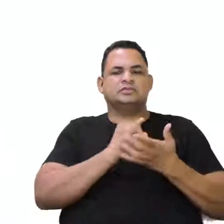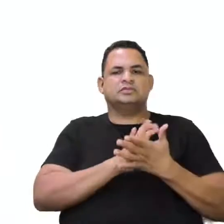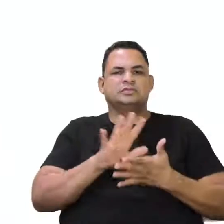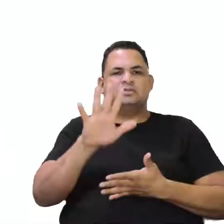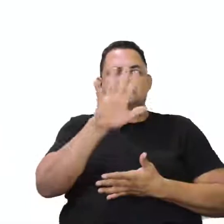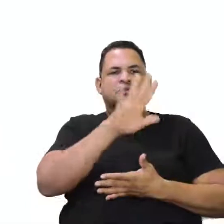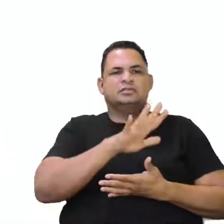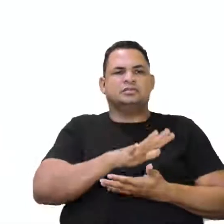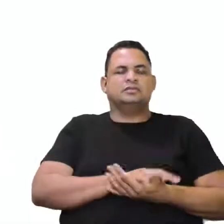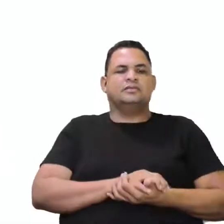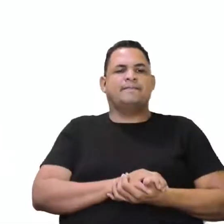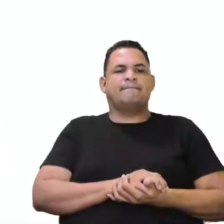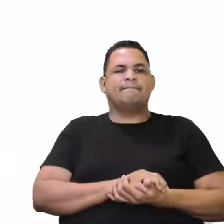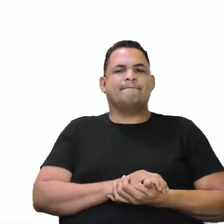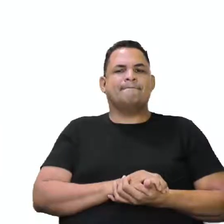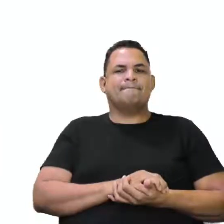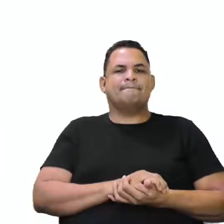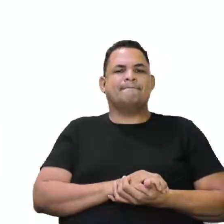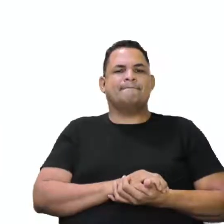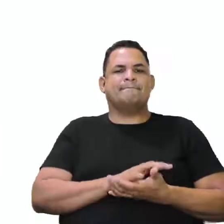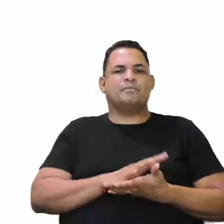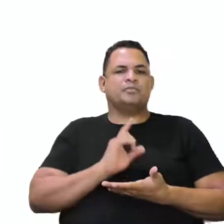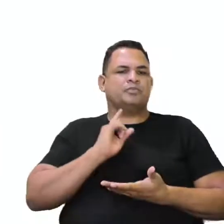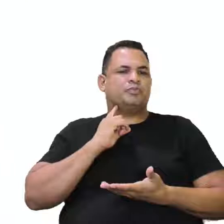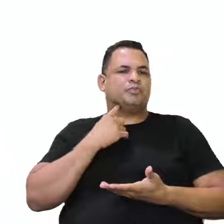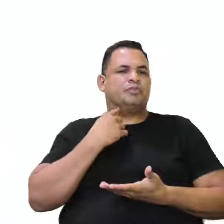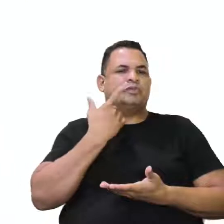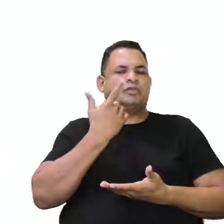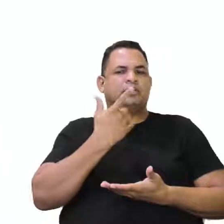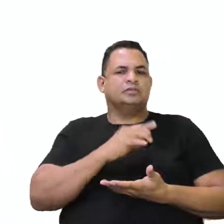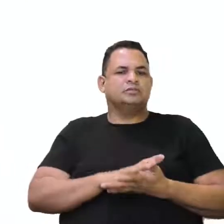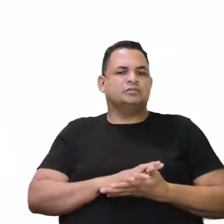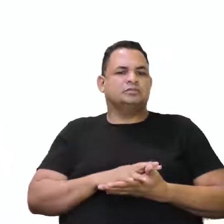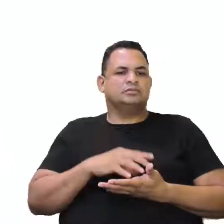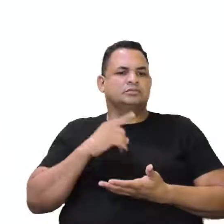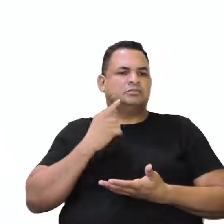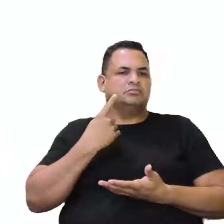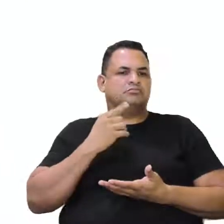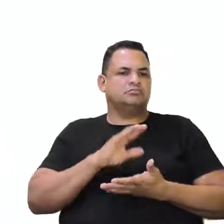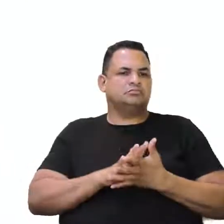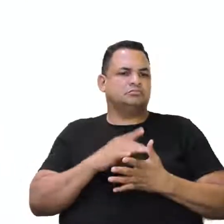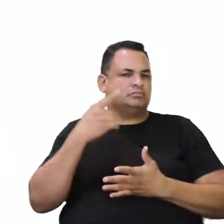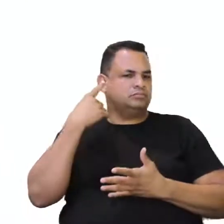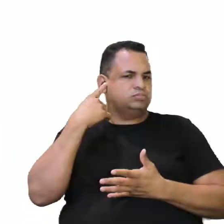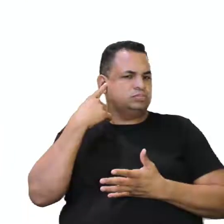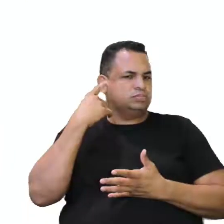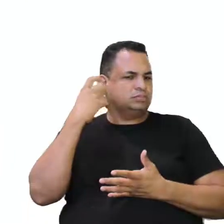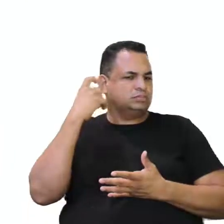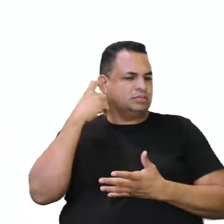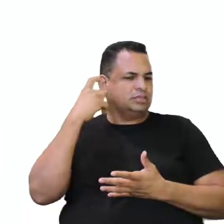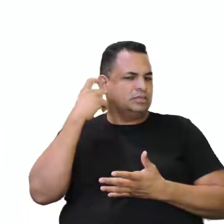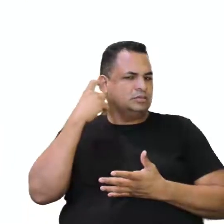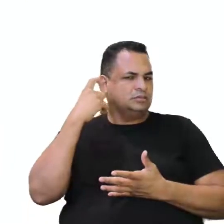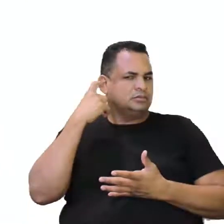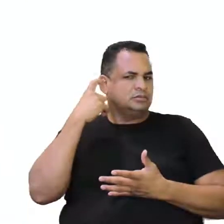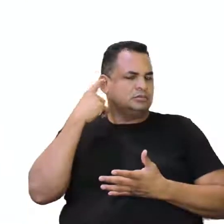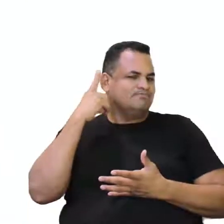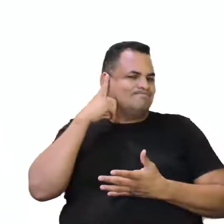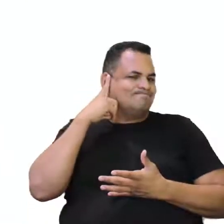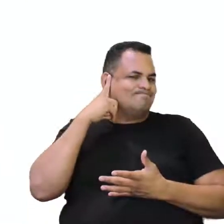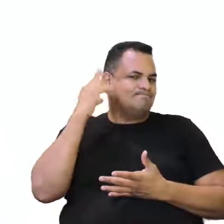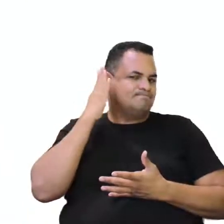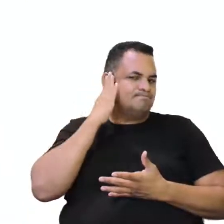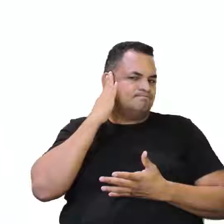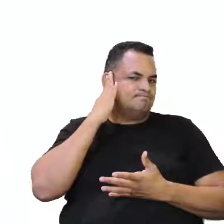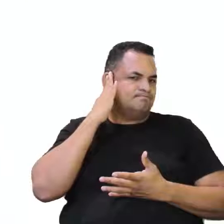para vocês. Então, em relação à questão da poluição, a gente tem poluição. Essa jovem que está ali com as mãos tapando